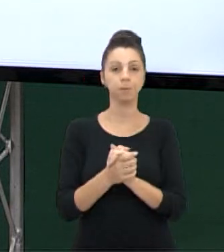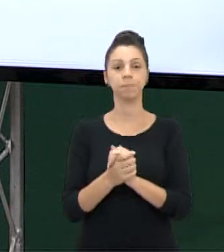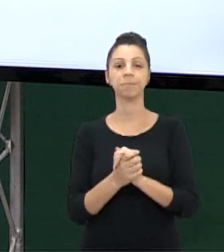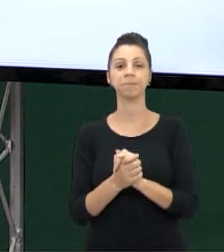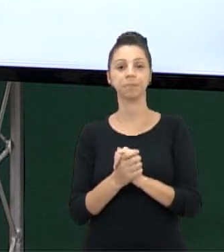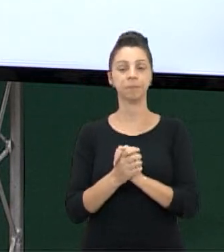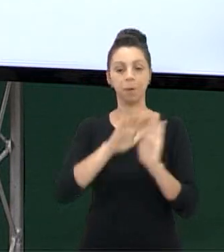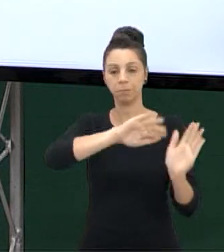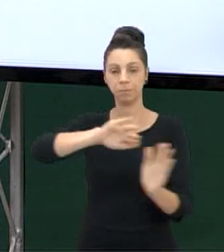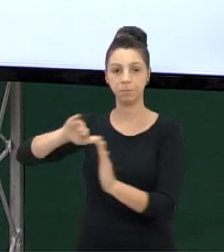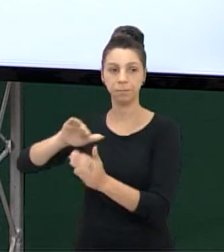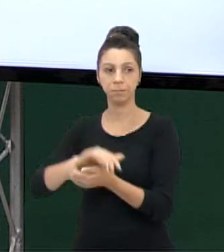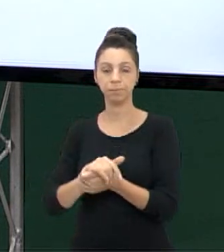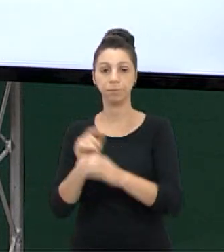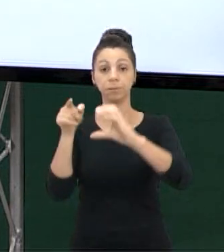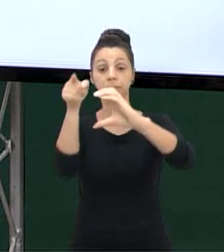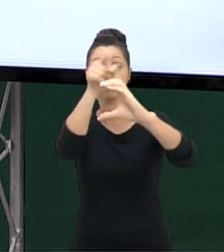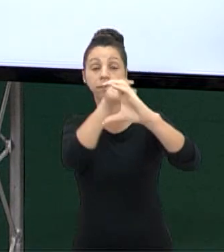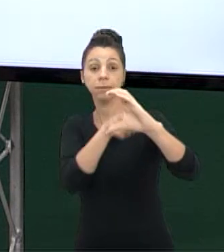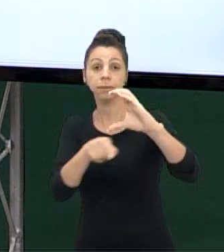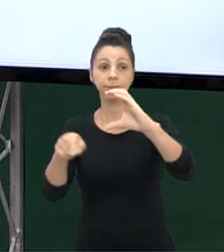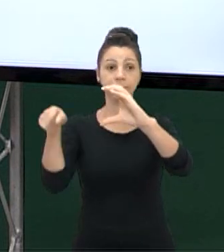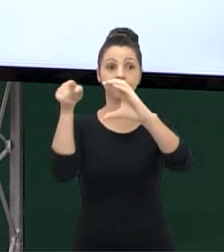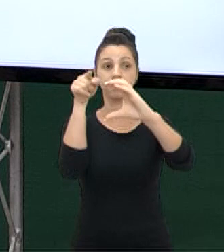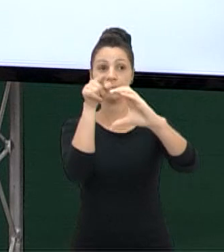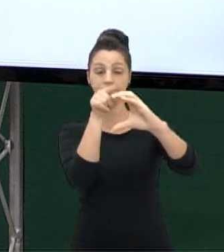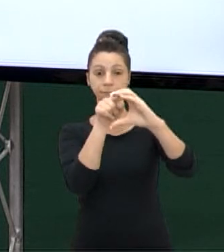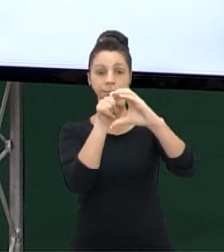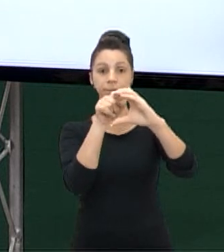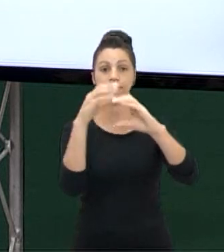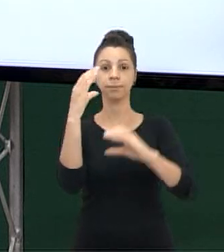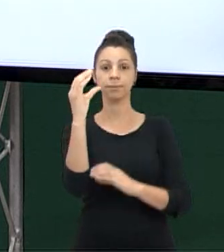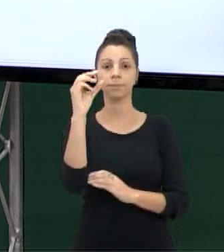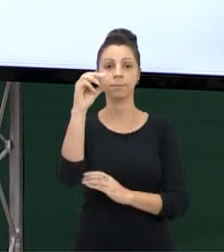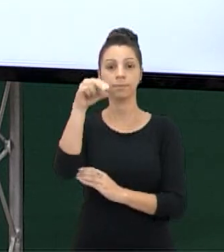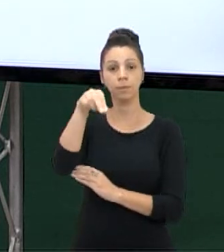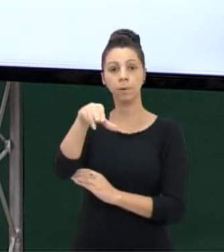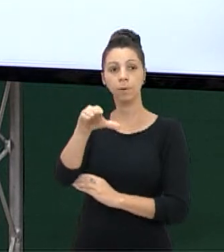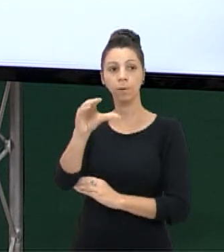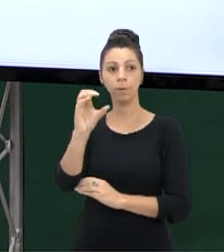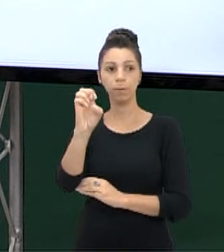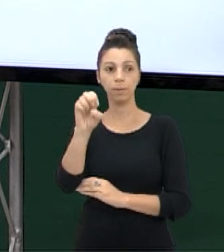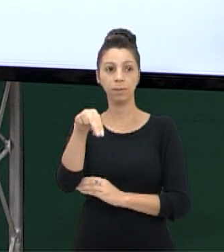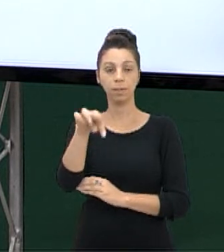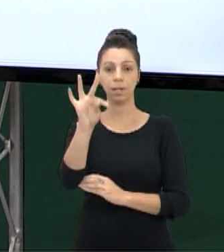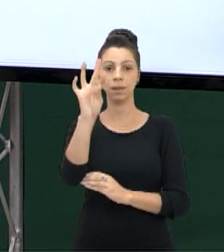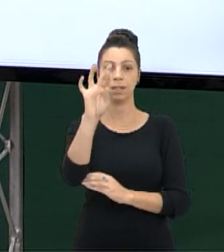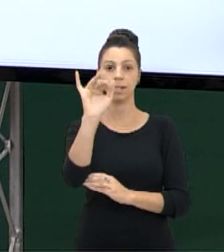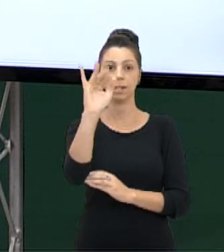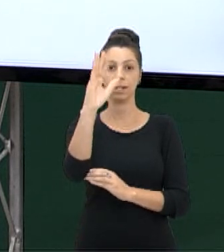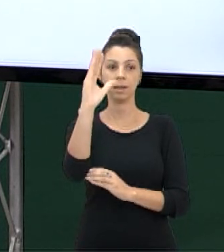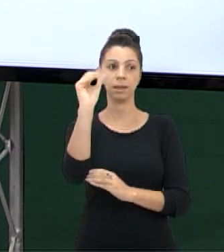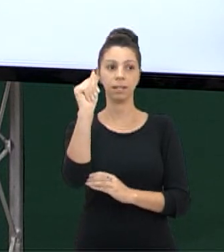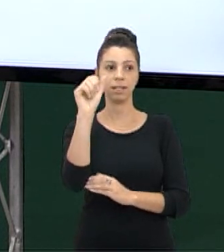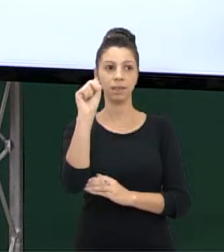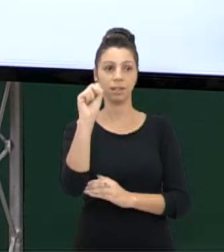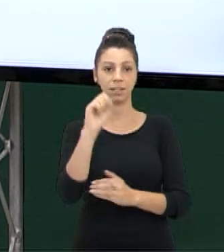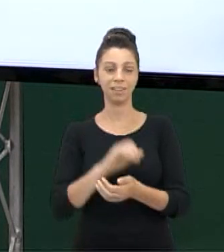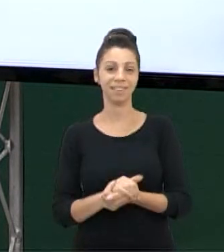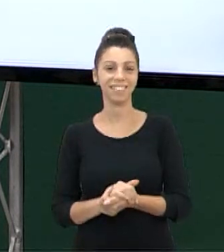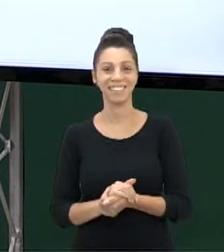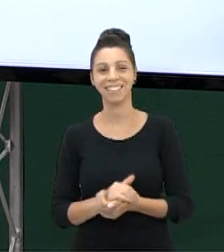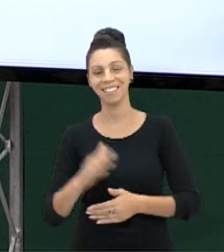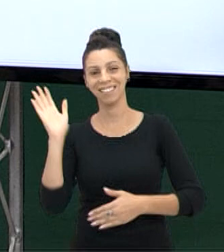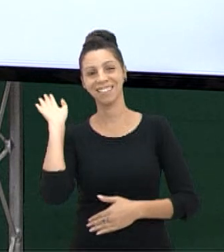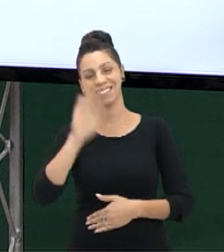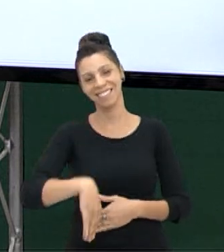nós temos? Meus amores, as circunferências concêntricas nada mais é, eu não canto